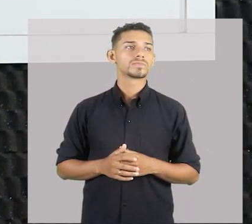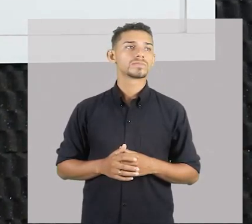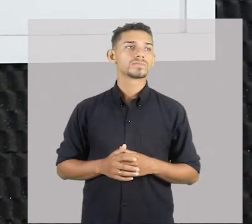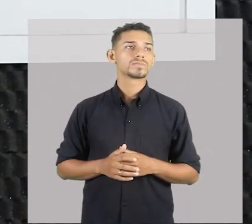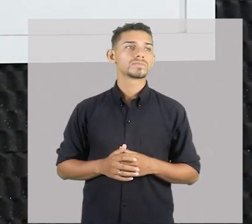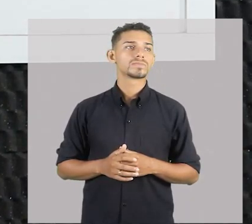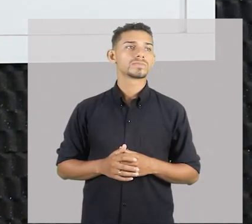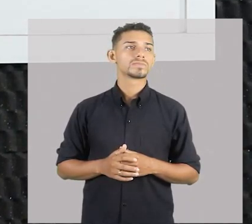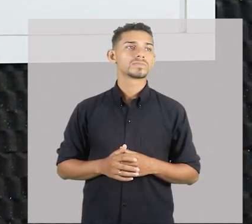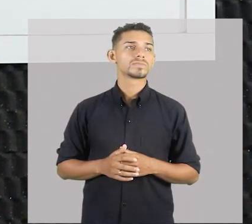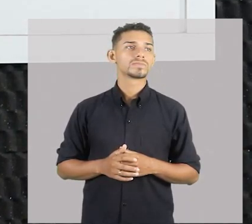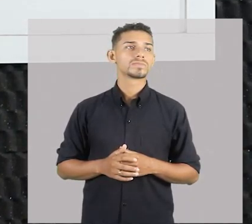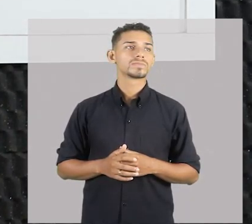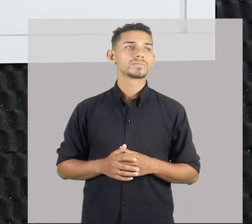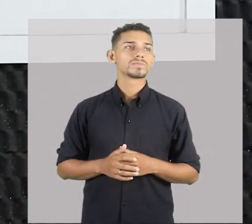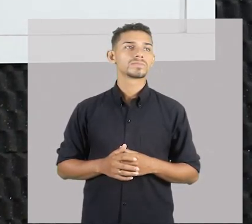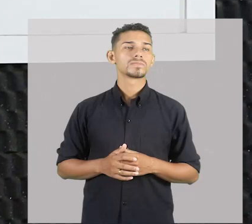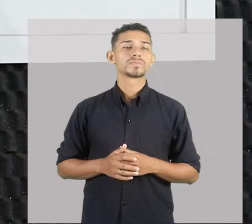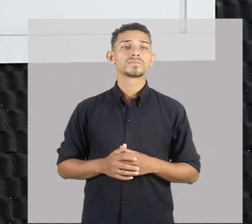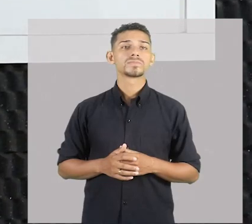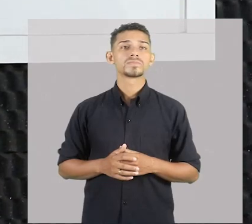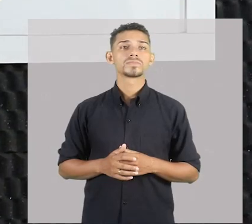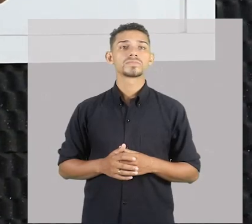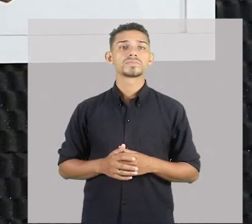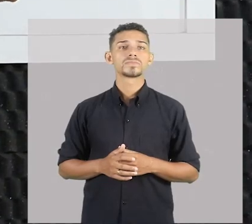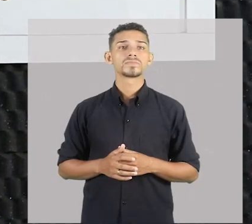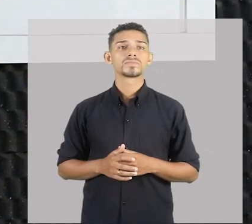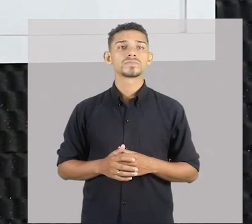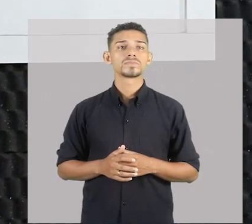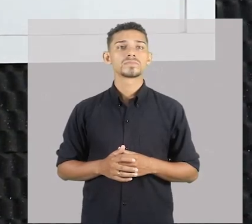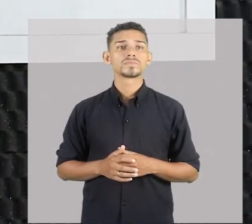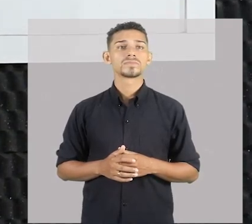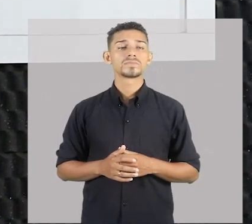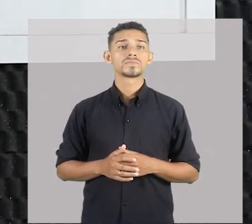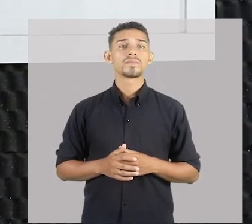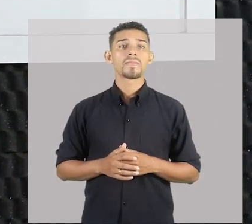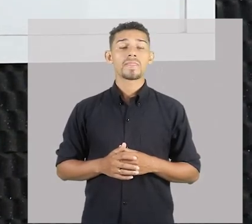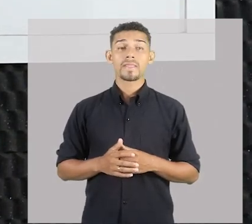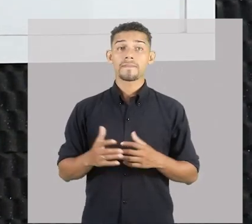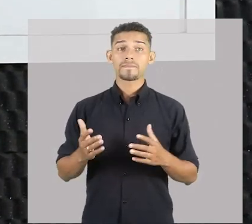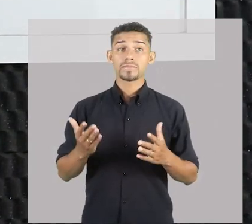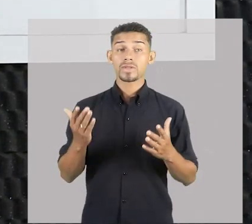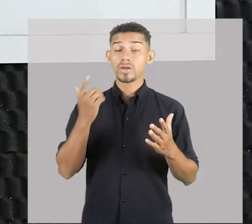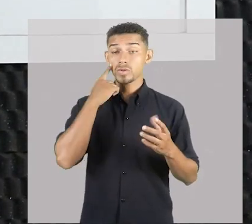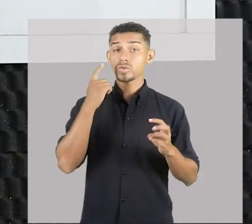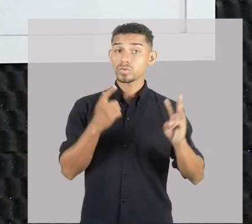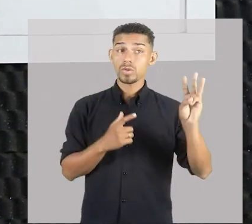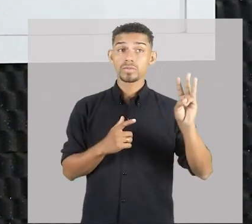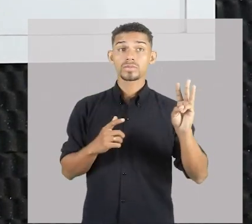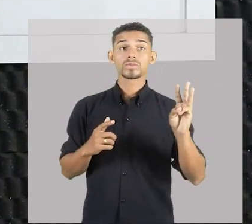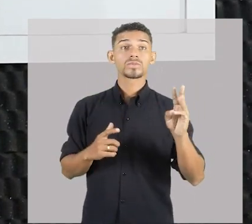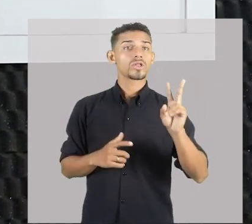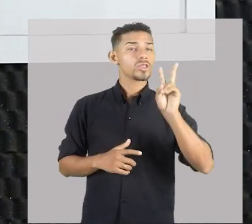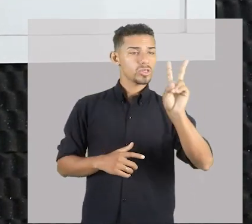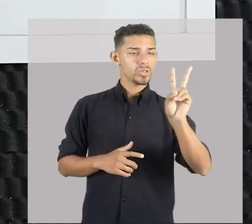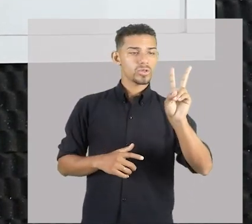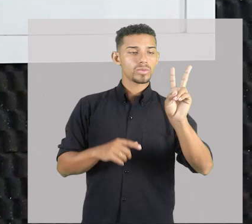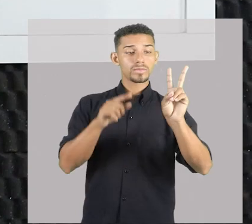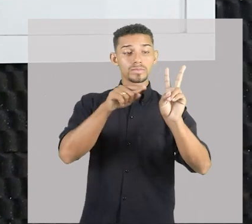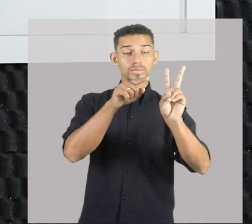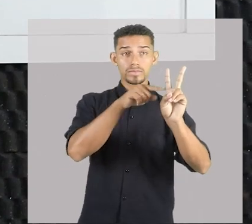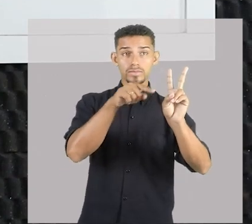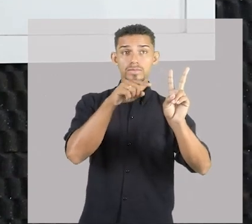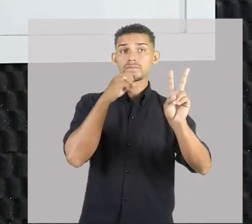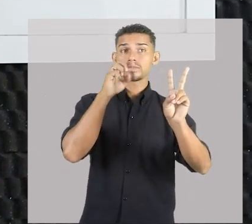ó. 2π vezes F. Então, o nosso ômega vai ser igual a 2